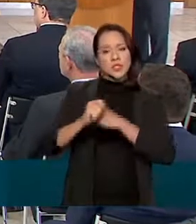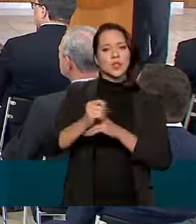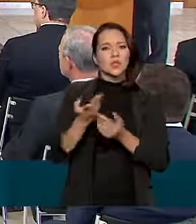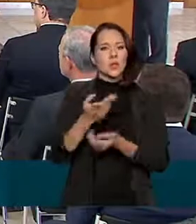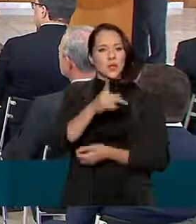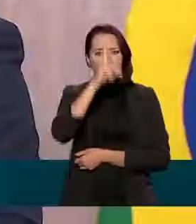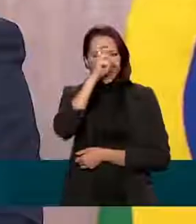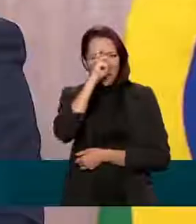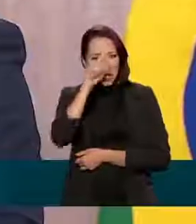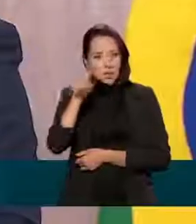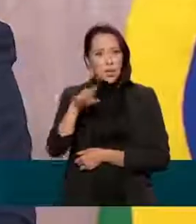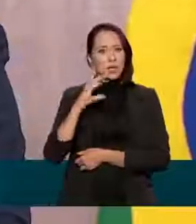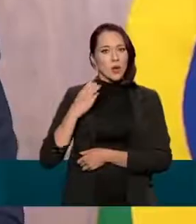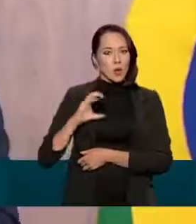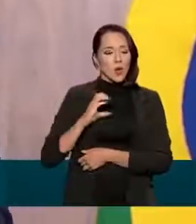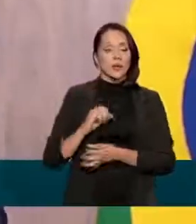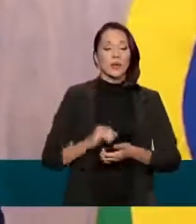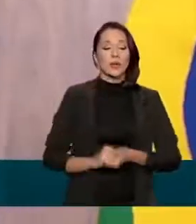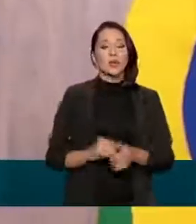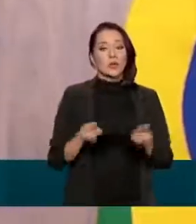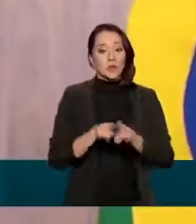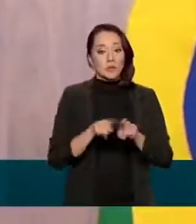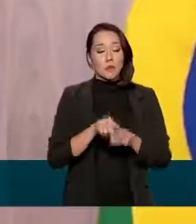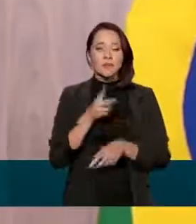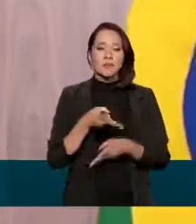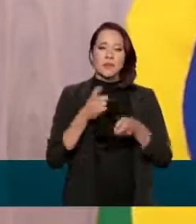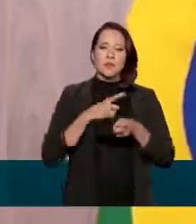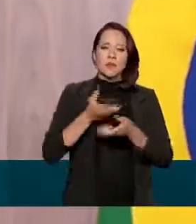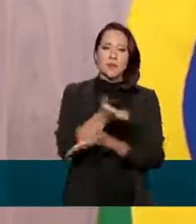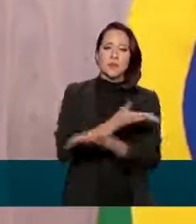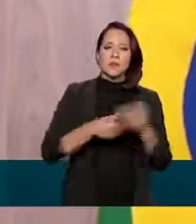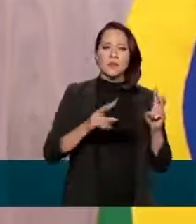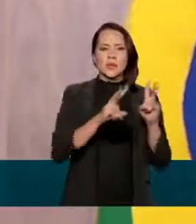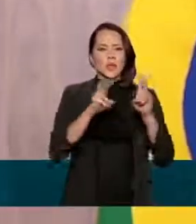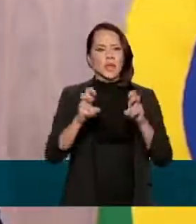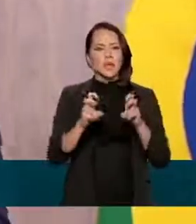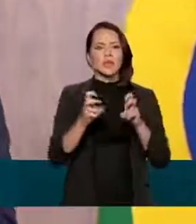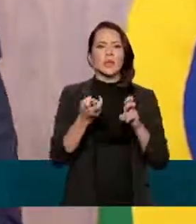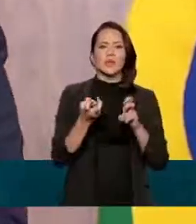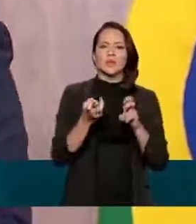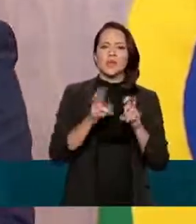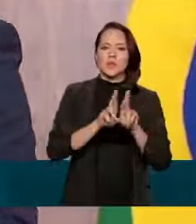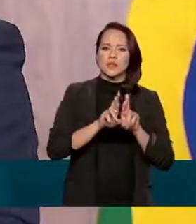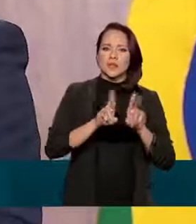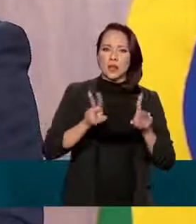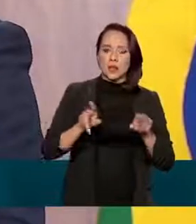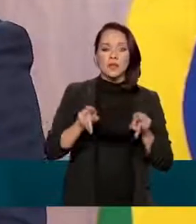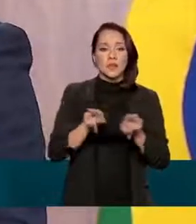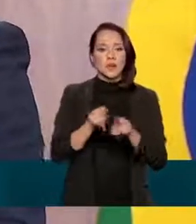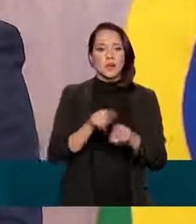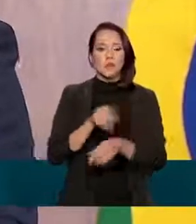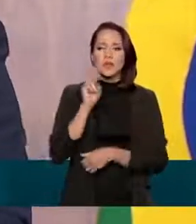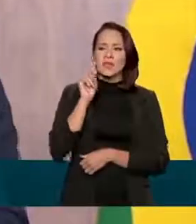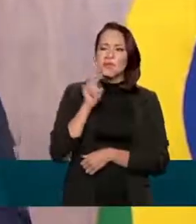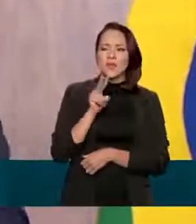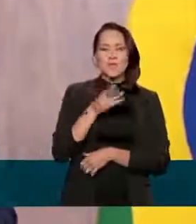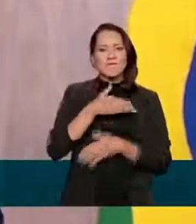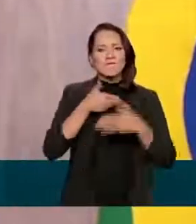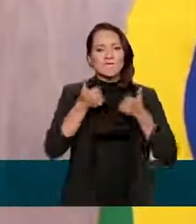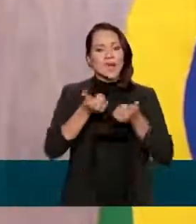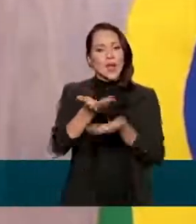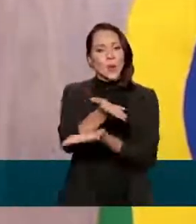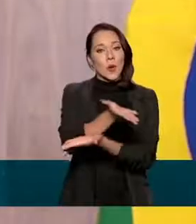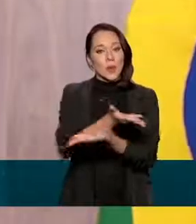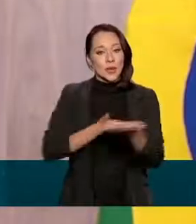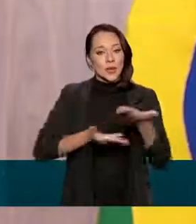clínicas em Colômbia bem mostrar na collaborazioni tem mais chance de vacunación e o Emoji também como solución a